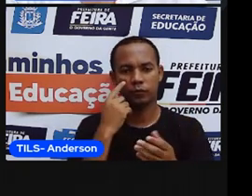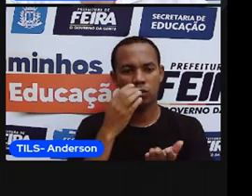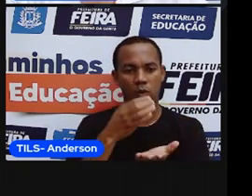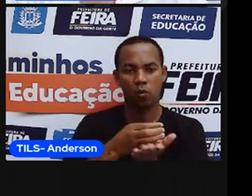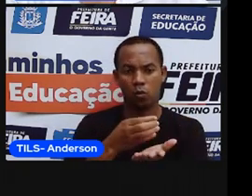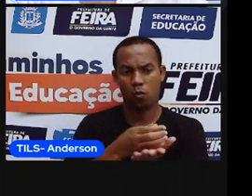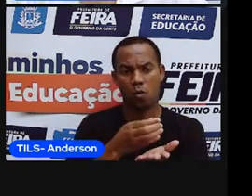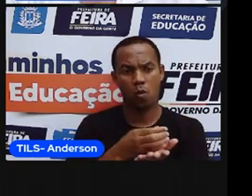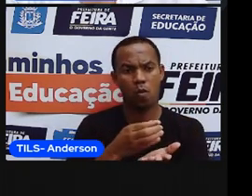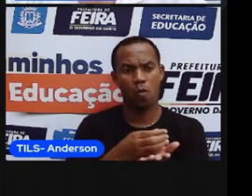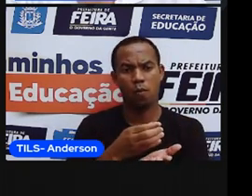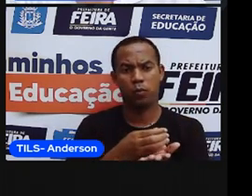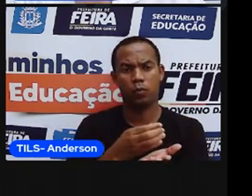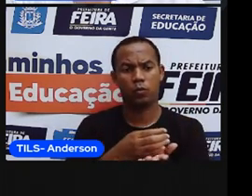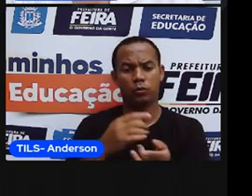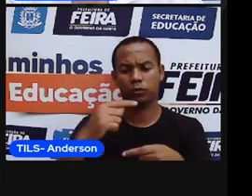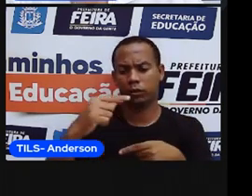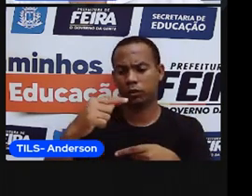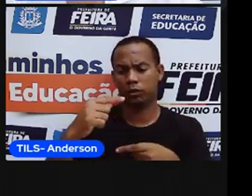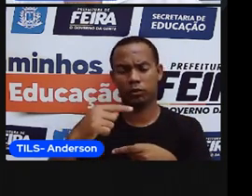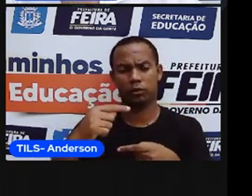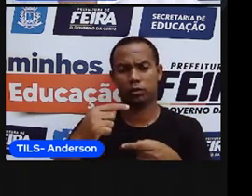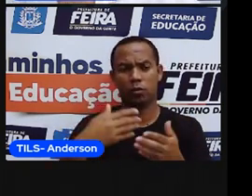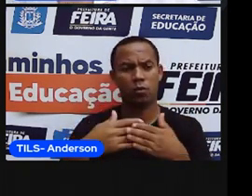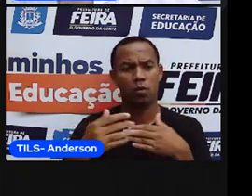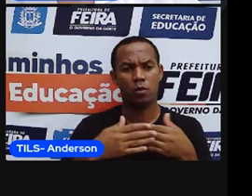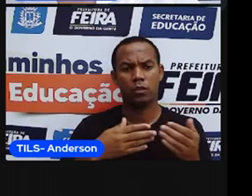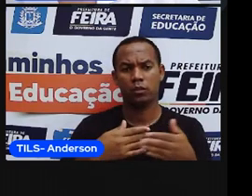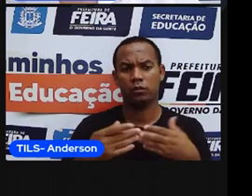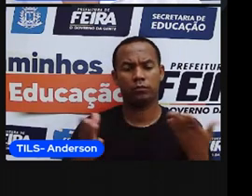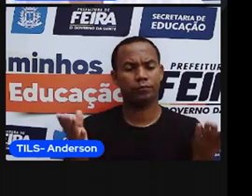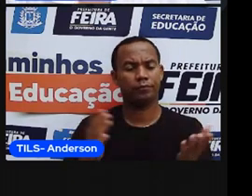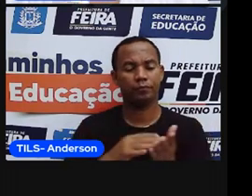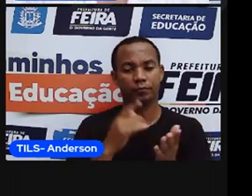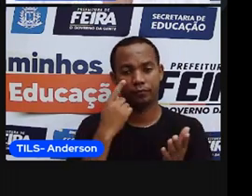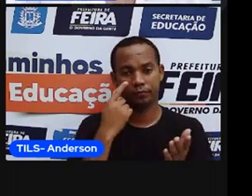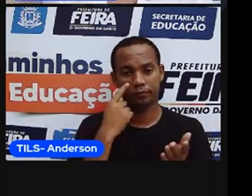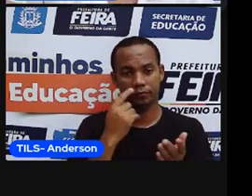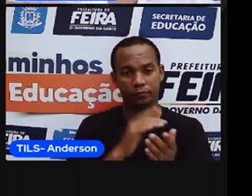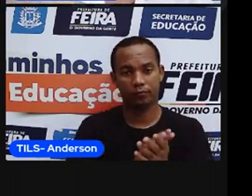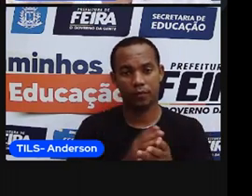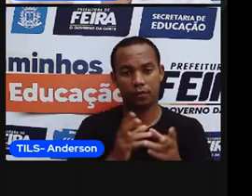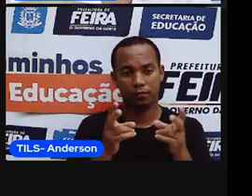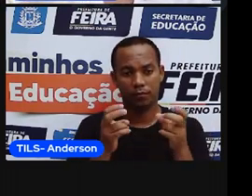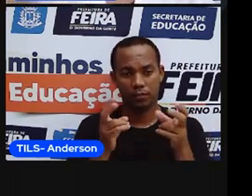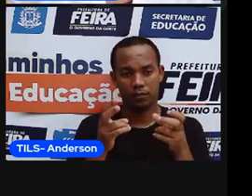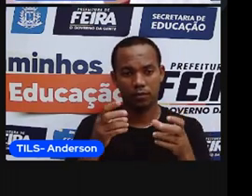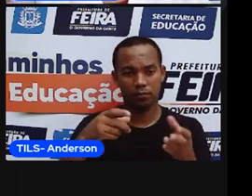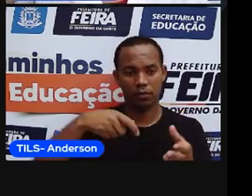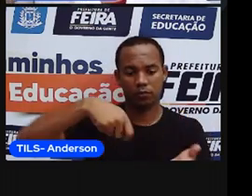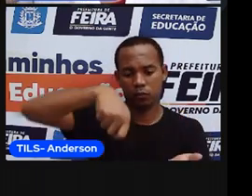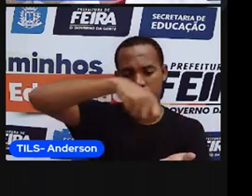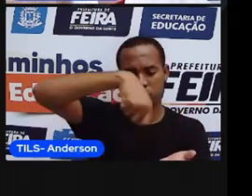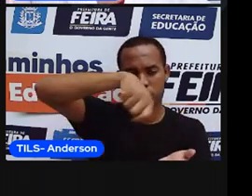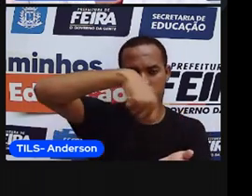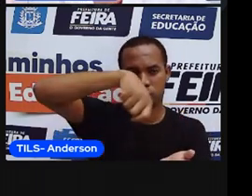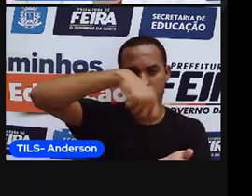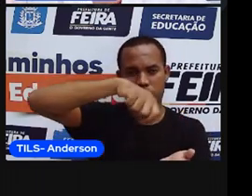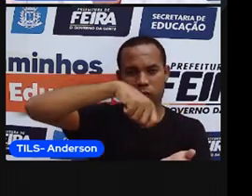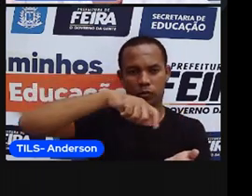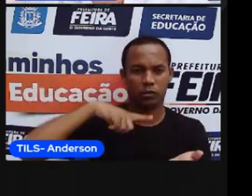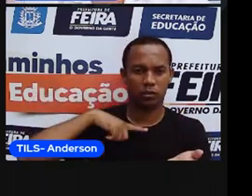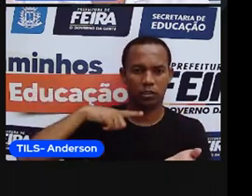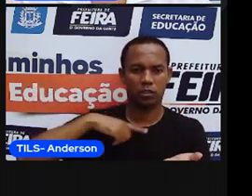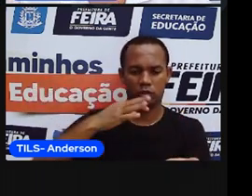copos, xícaras e medidas convencionais, como litro ou mililitro. Então, percebam que lá na receita ela tem o quê?